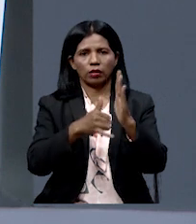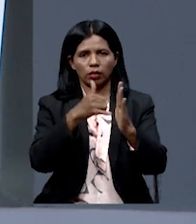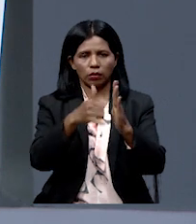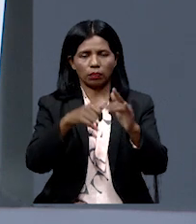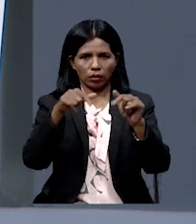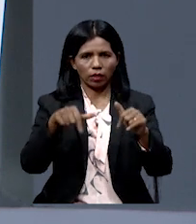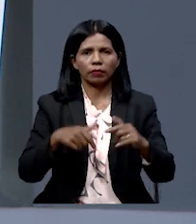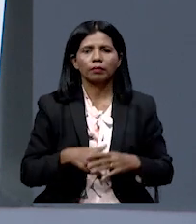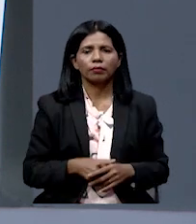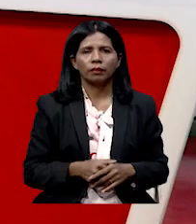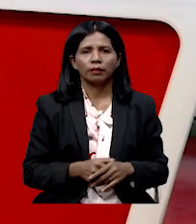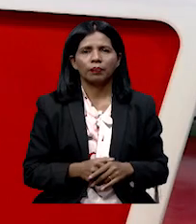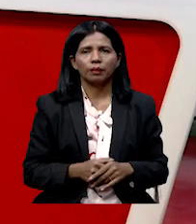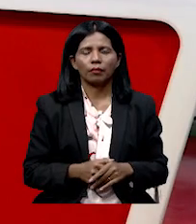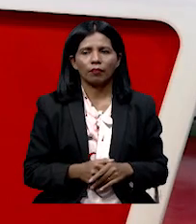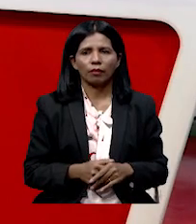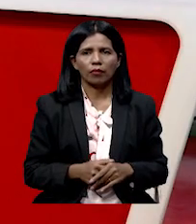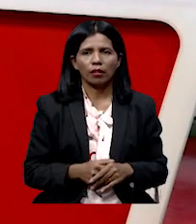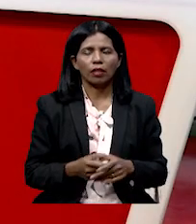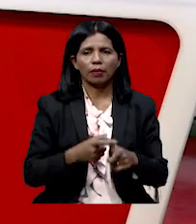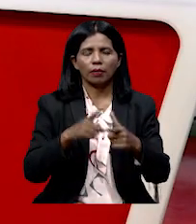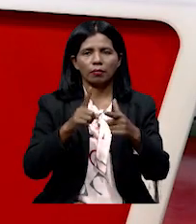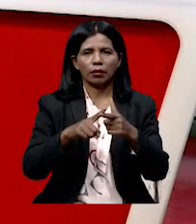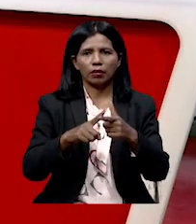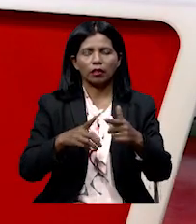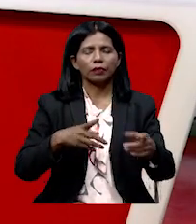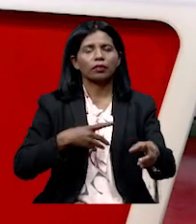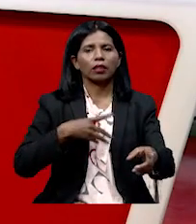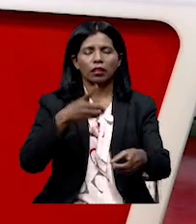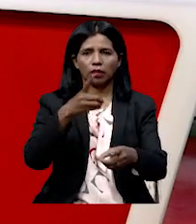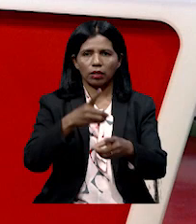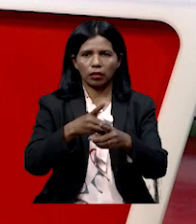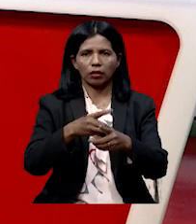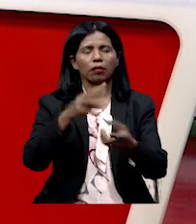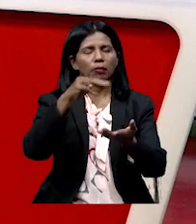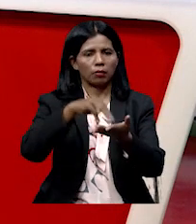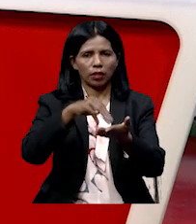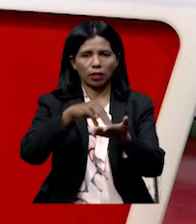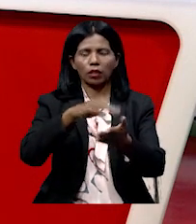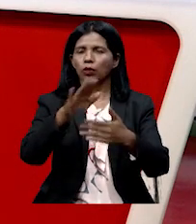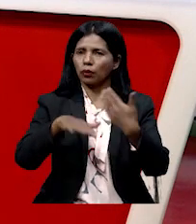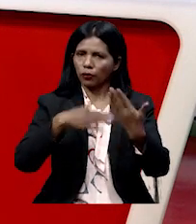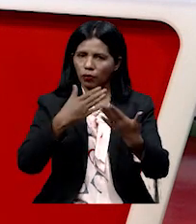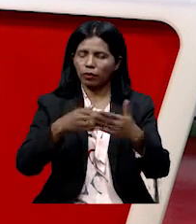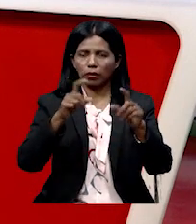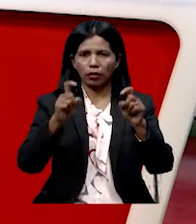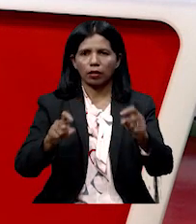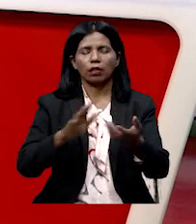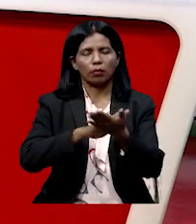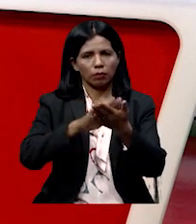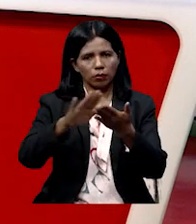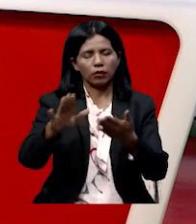ne ida ma direito de propriedade kata matéria hotu tem que mos tem